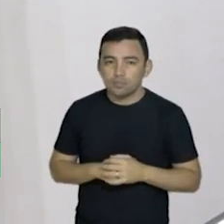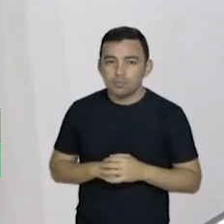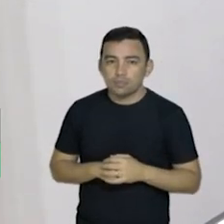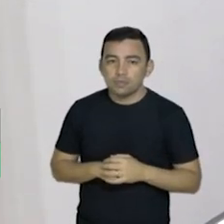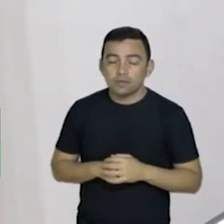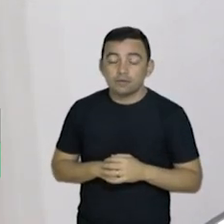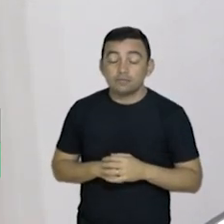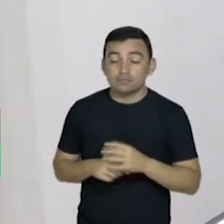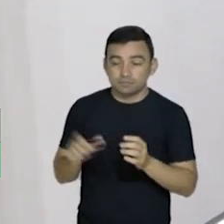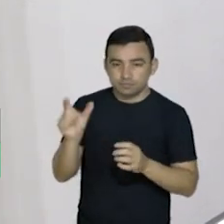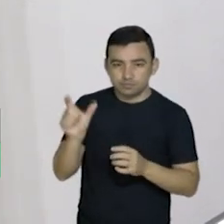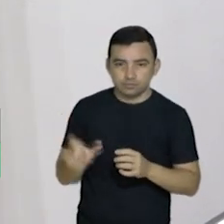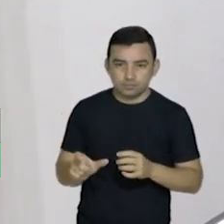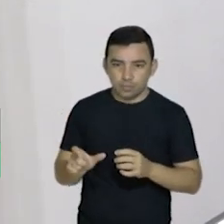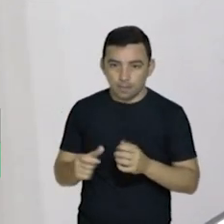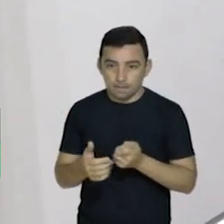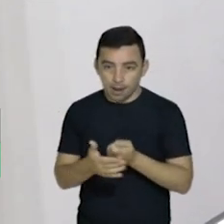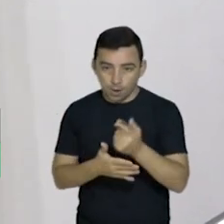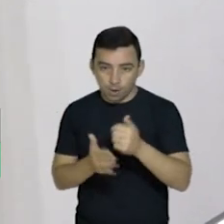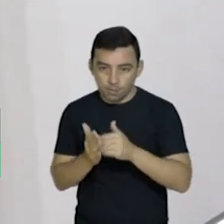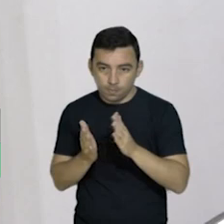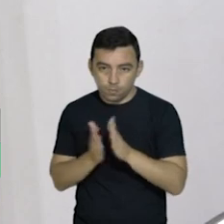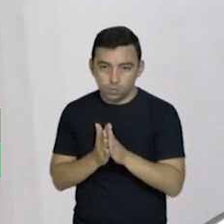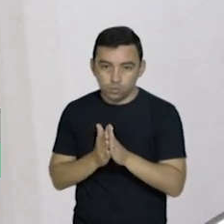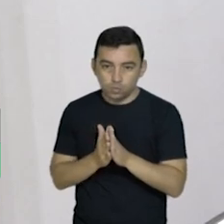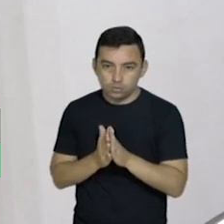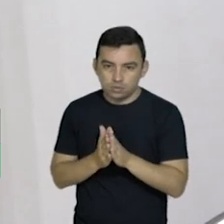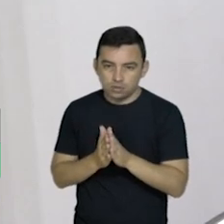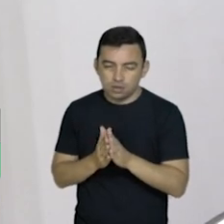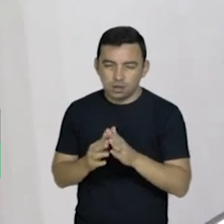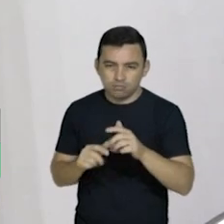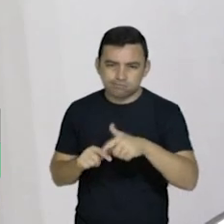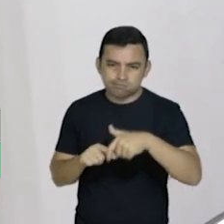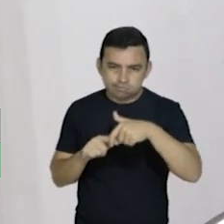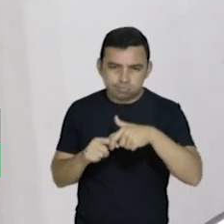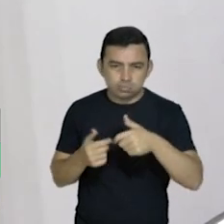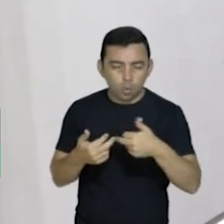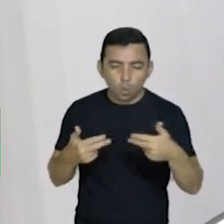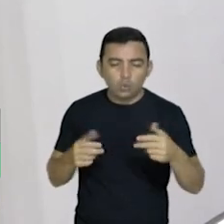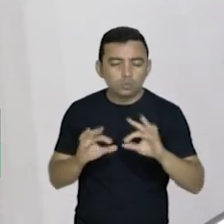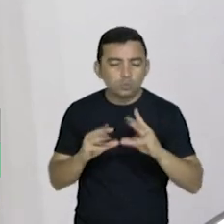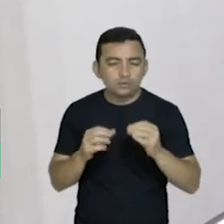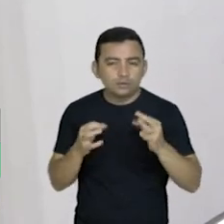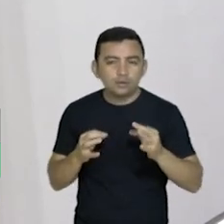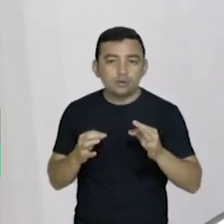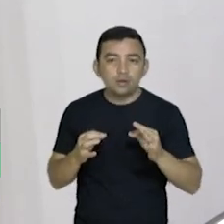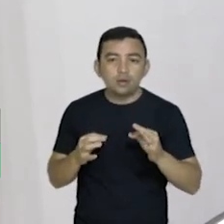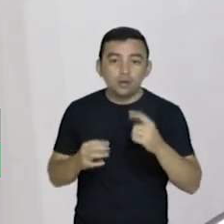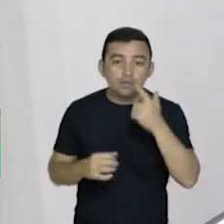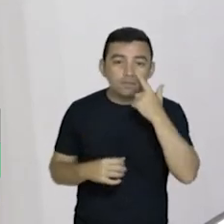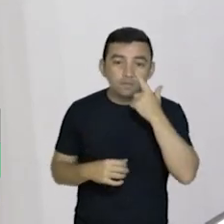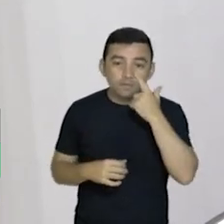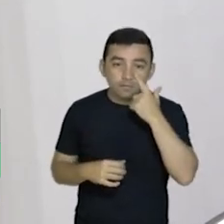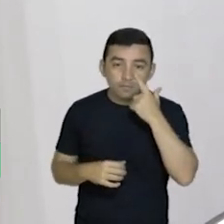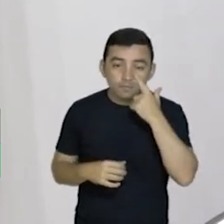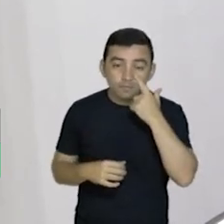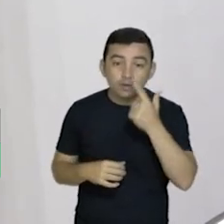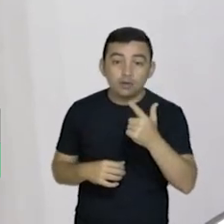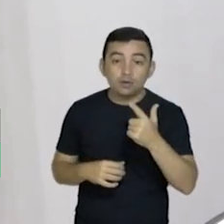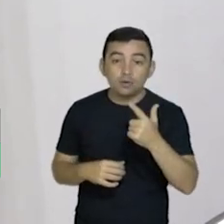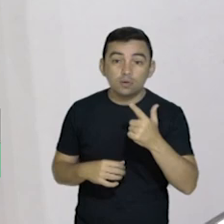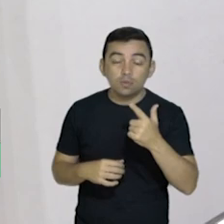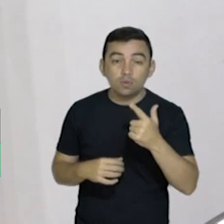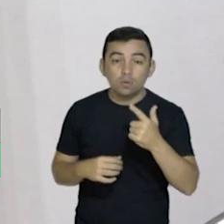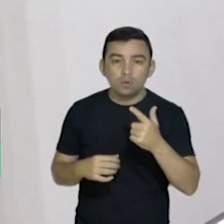o cidadão após quitar a multa e o valor abusivo do Guincho é estadia constata o quê o veículo